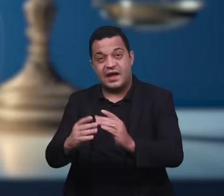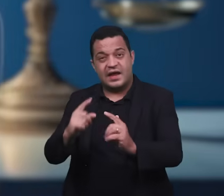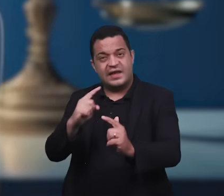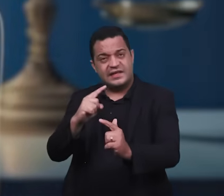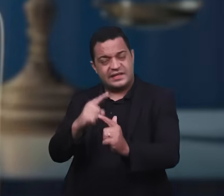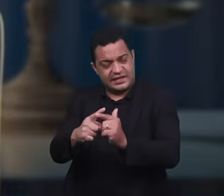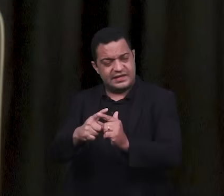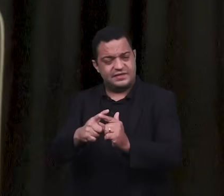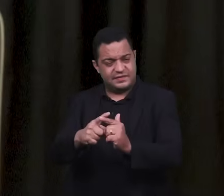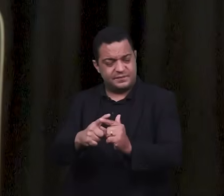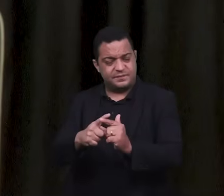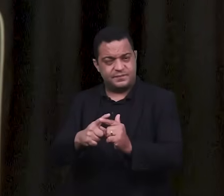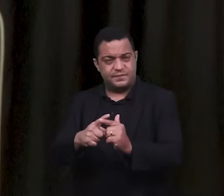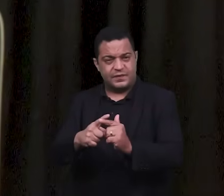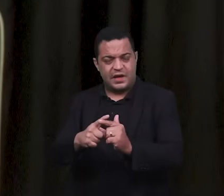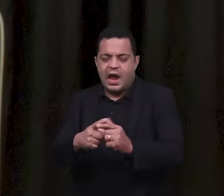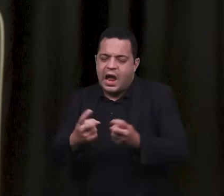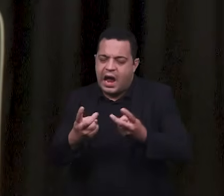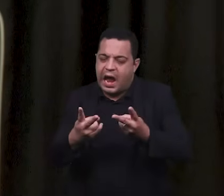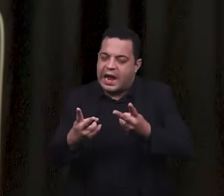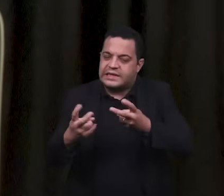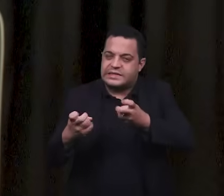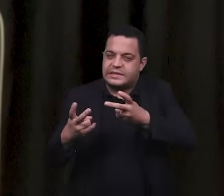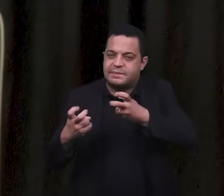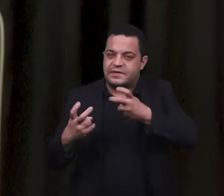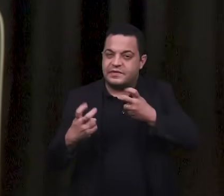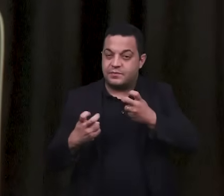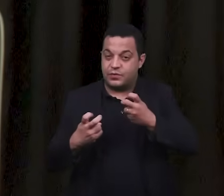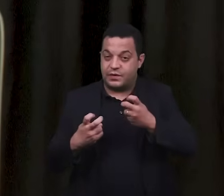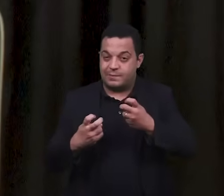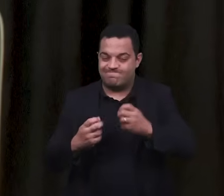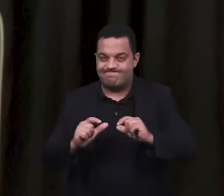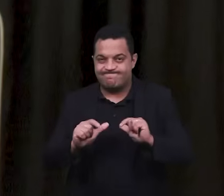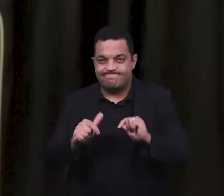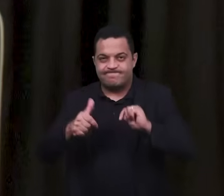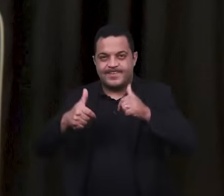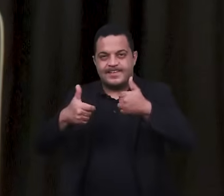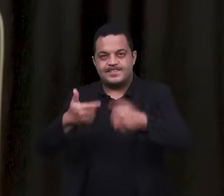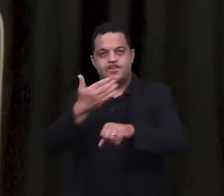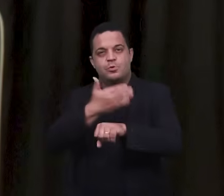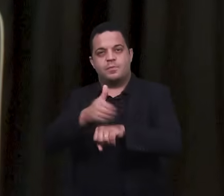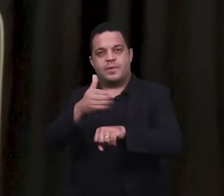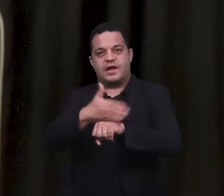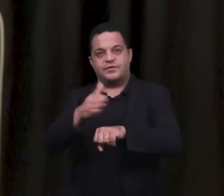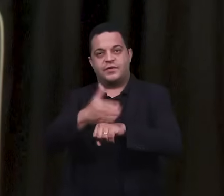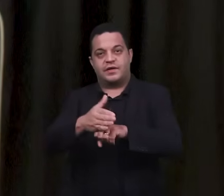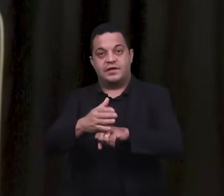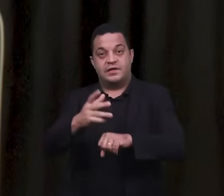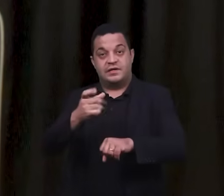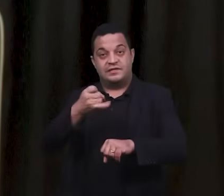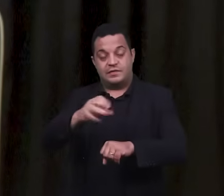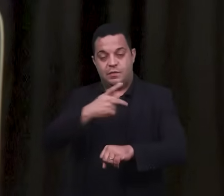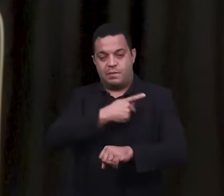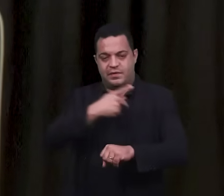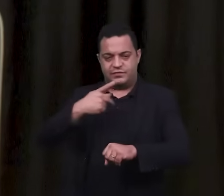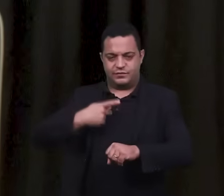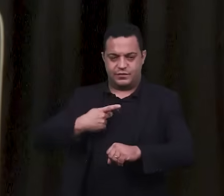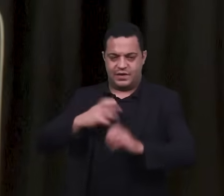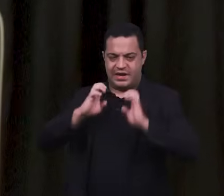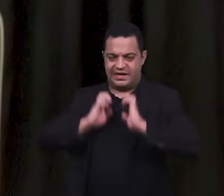Tedeuti, que ela está muito assim coerente com a questão da ética do ministério do pastor com respeito